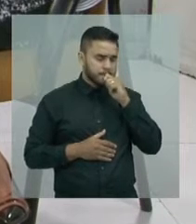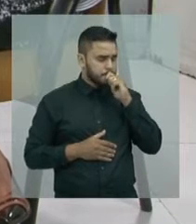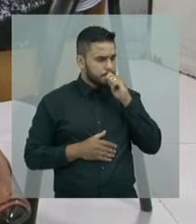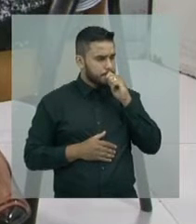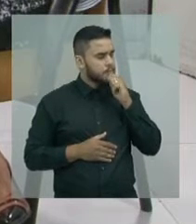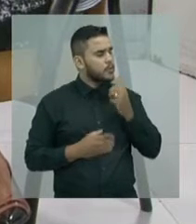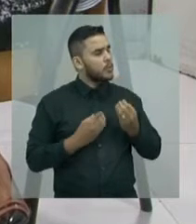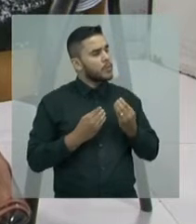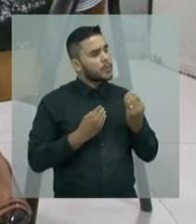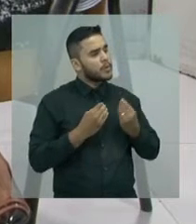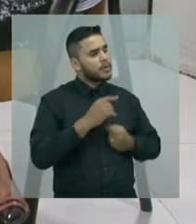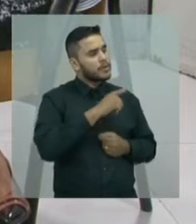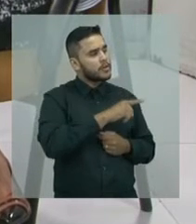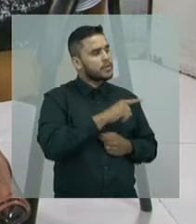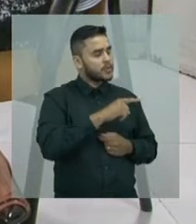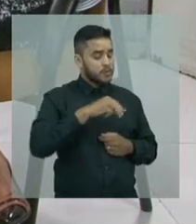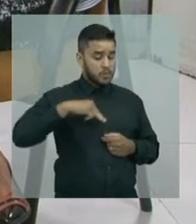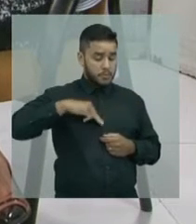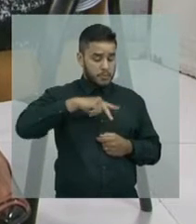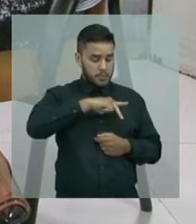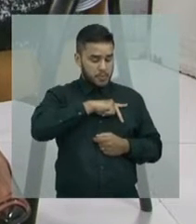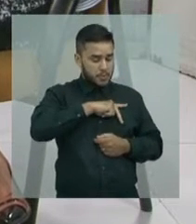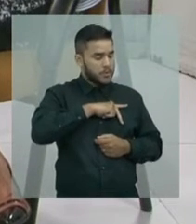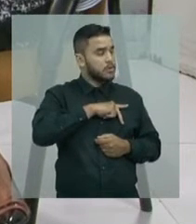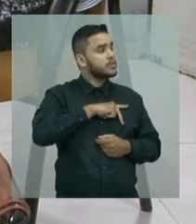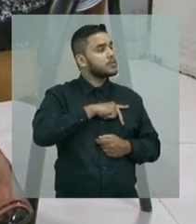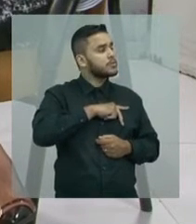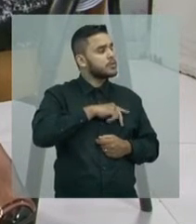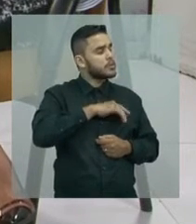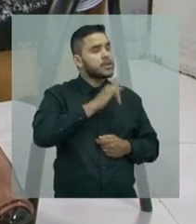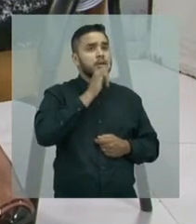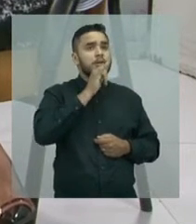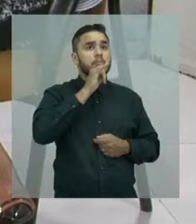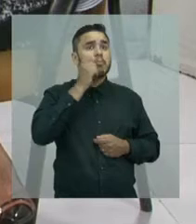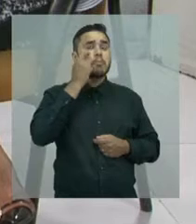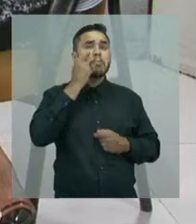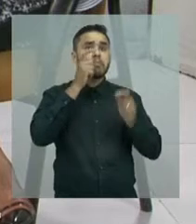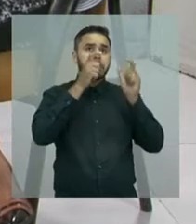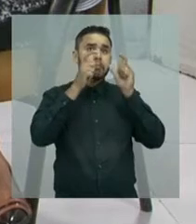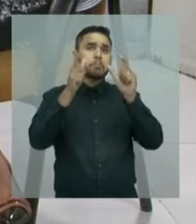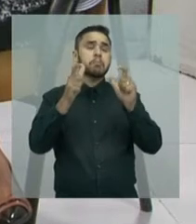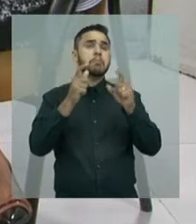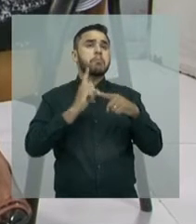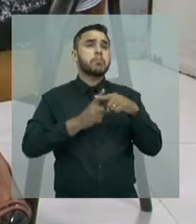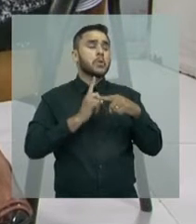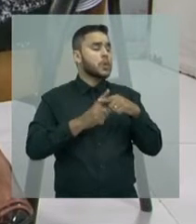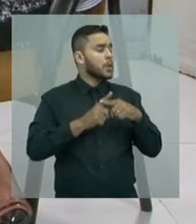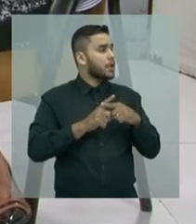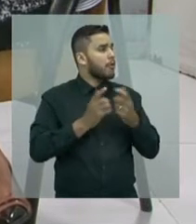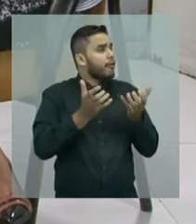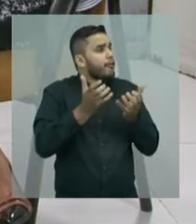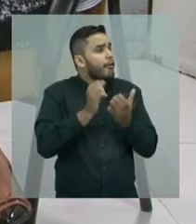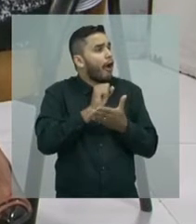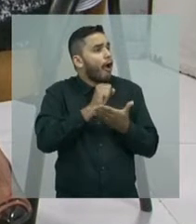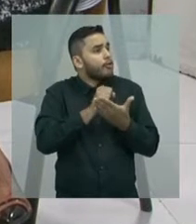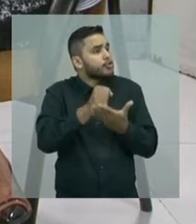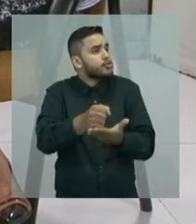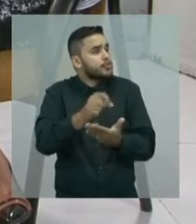que é que, no caso, o Ministério Público, ele teve o interesse de fazer essa ajuda à